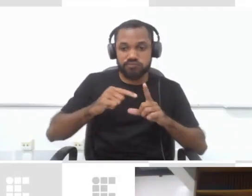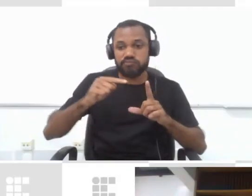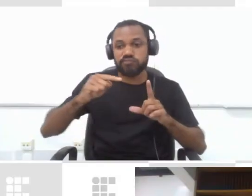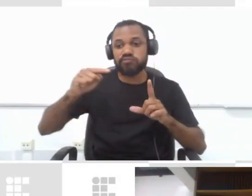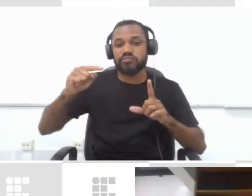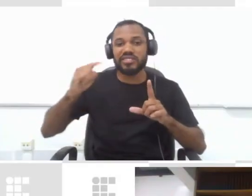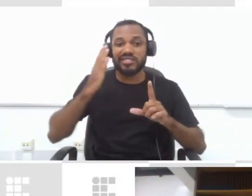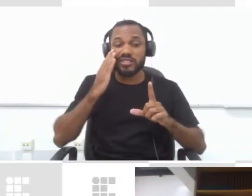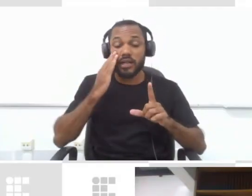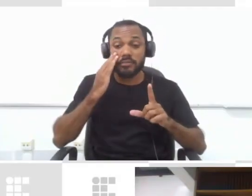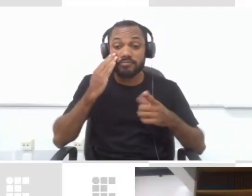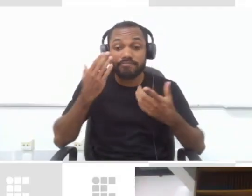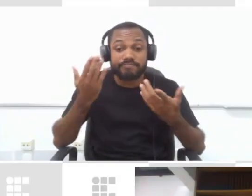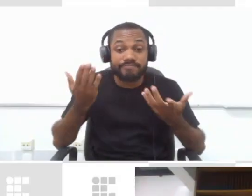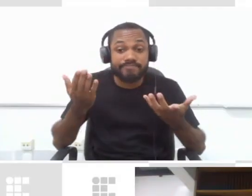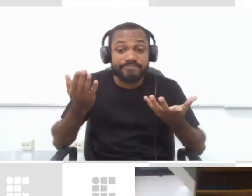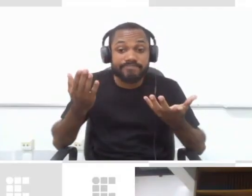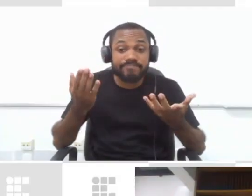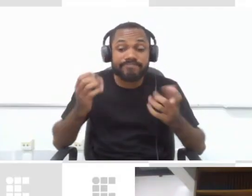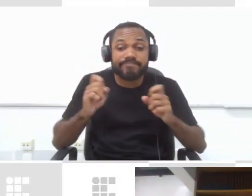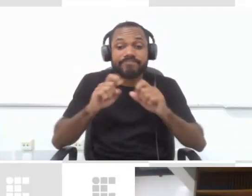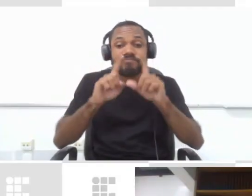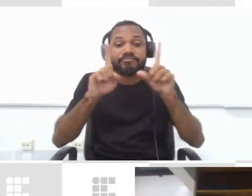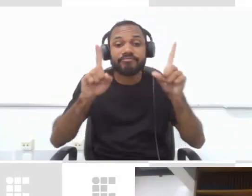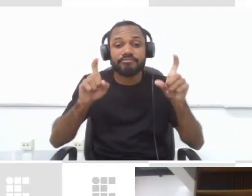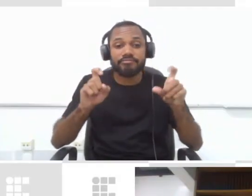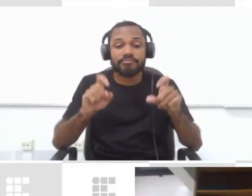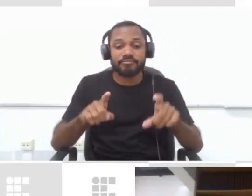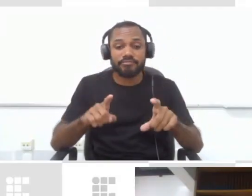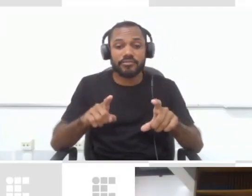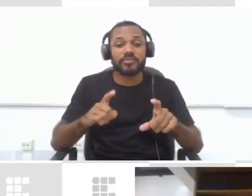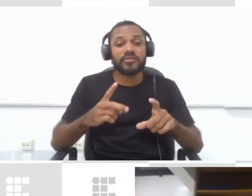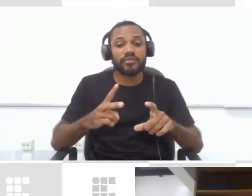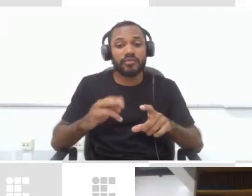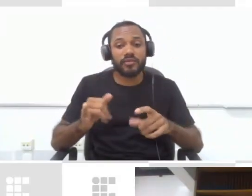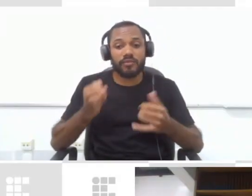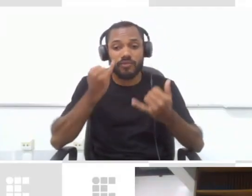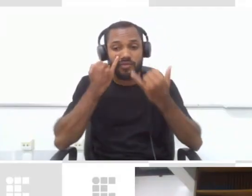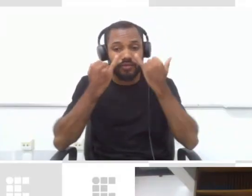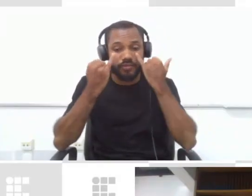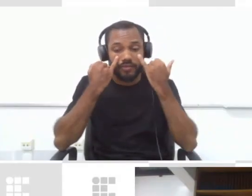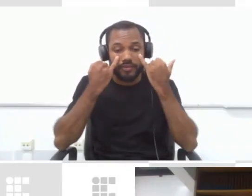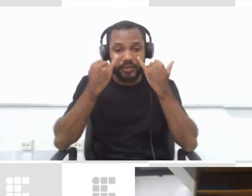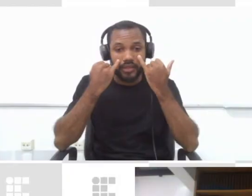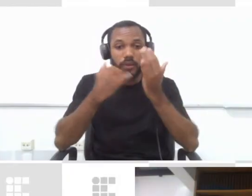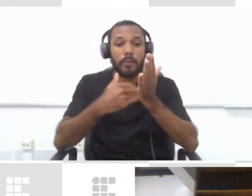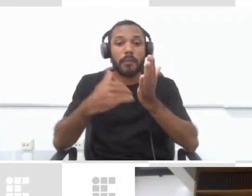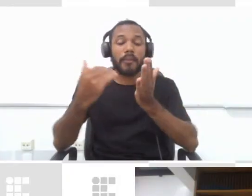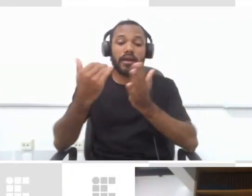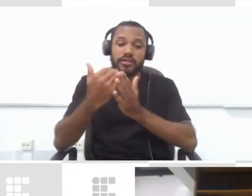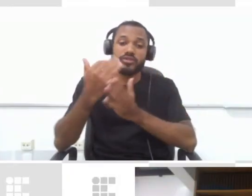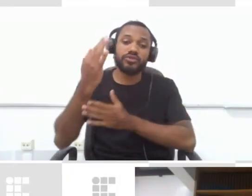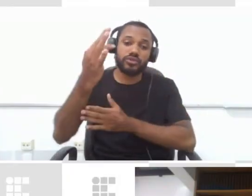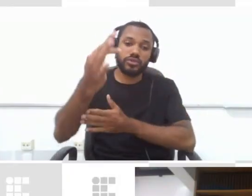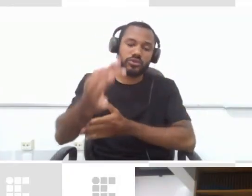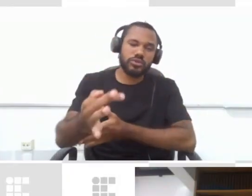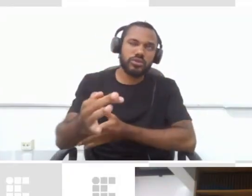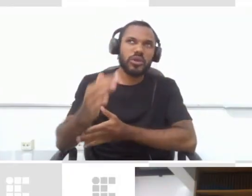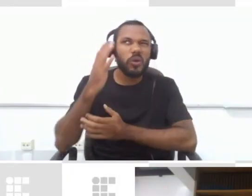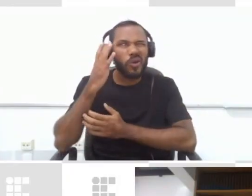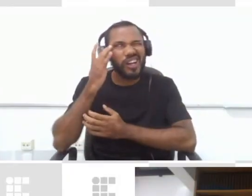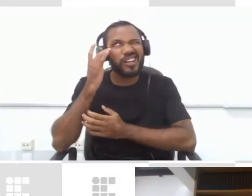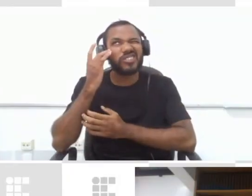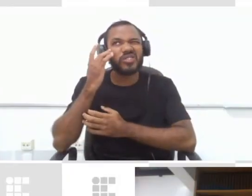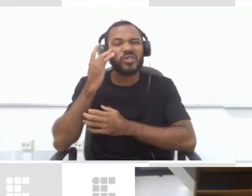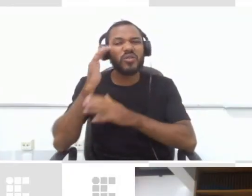mais dados se, a partir de um futuro próximo, a partir de 2024,